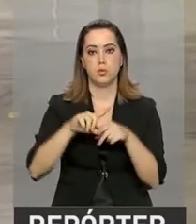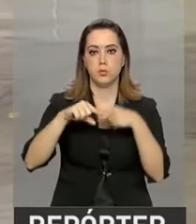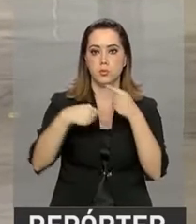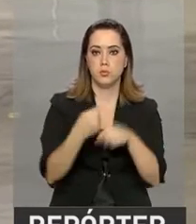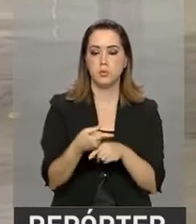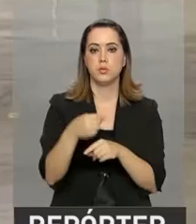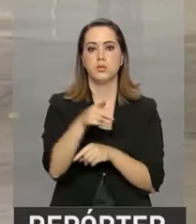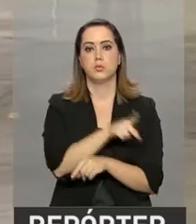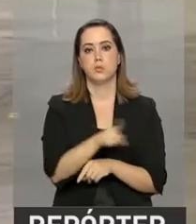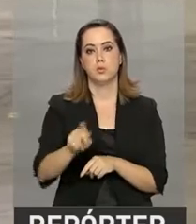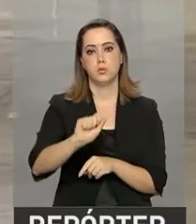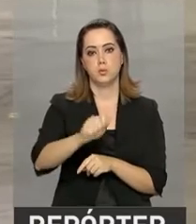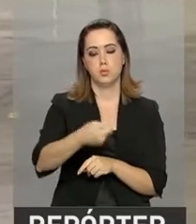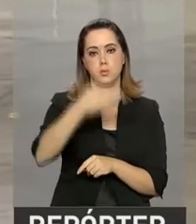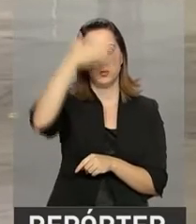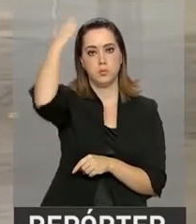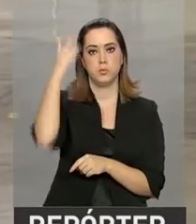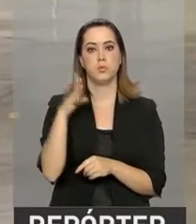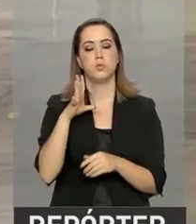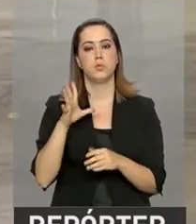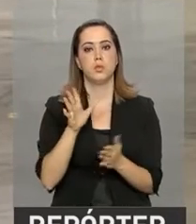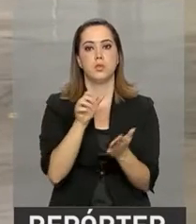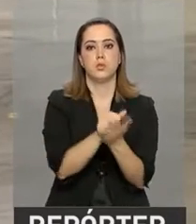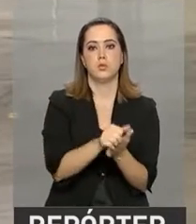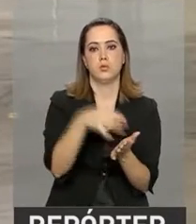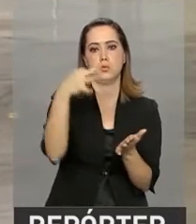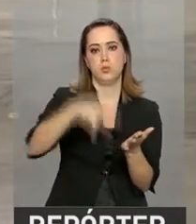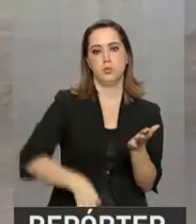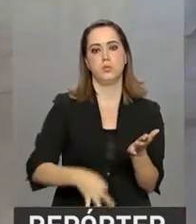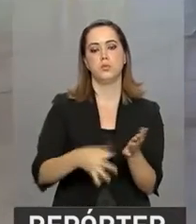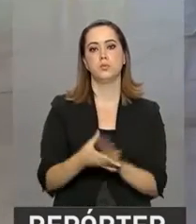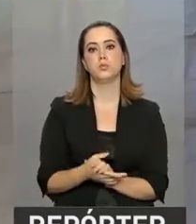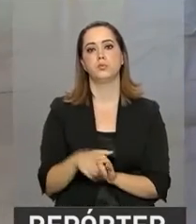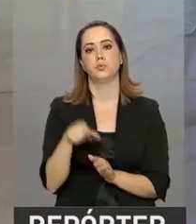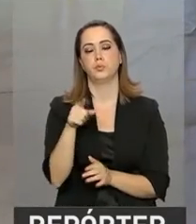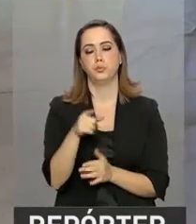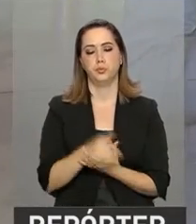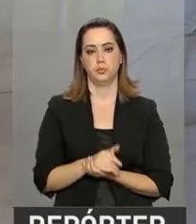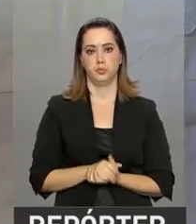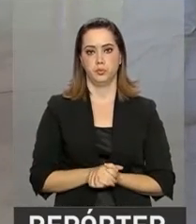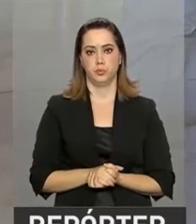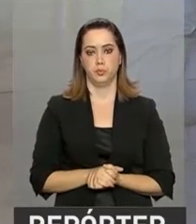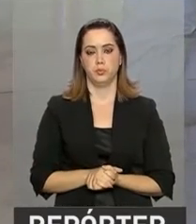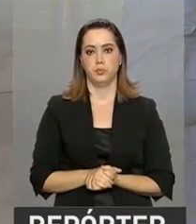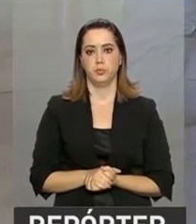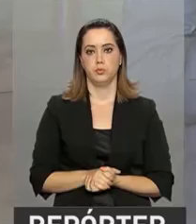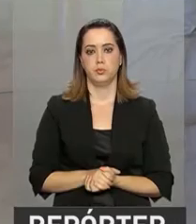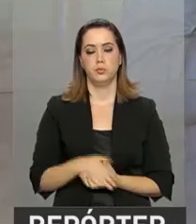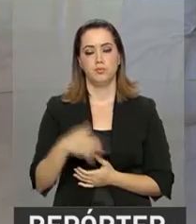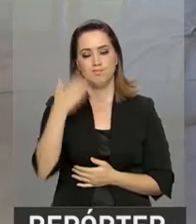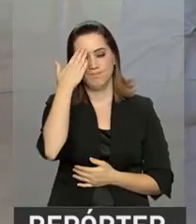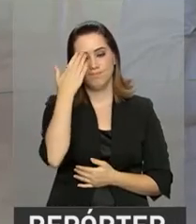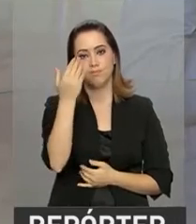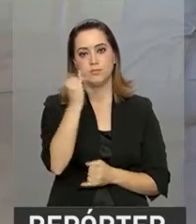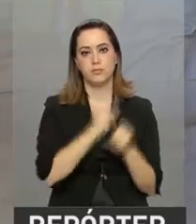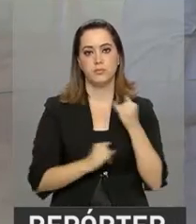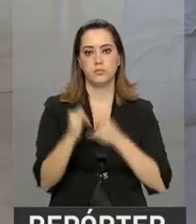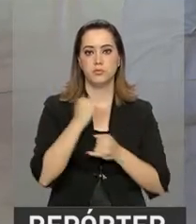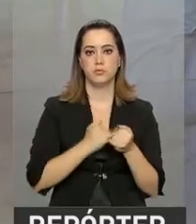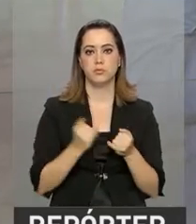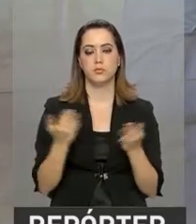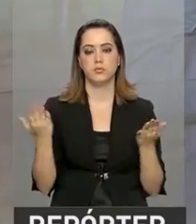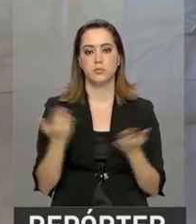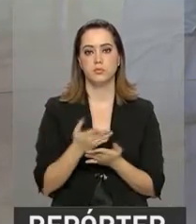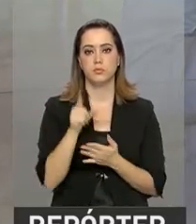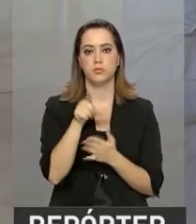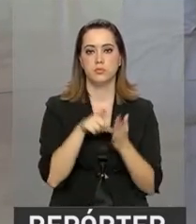forma definitiva a presidência da república eu voto com você não estou dizendo isso obrigado paulo pelas suas informações ao